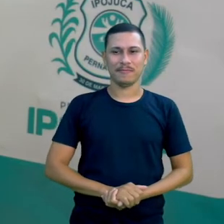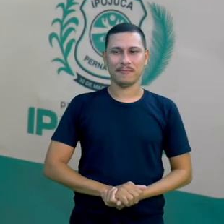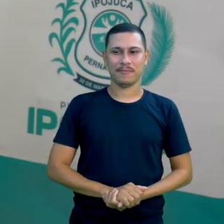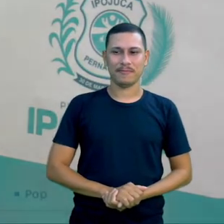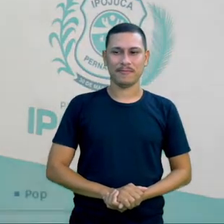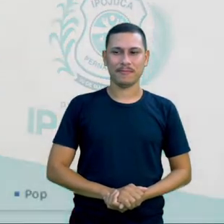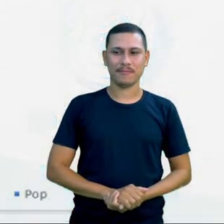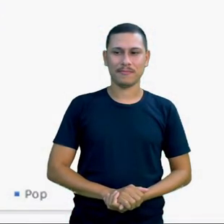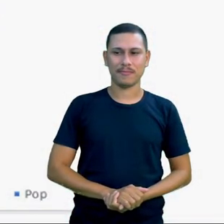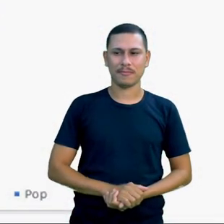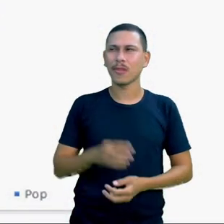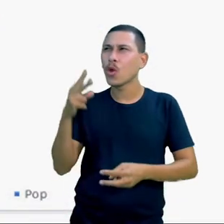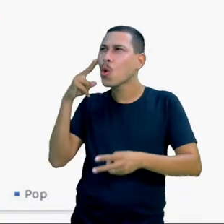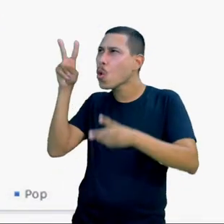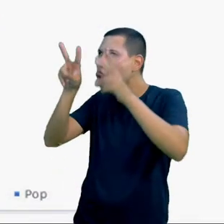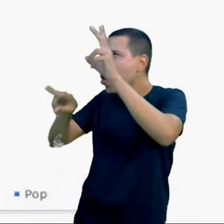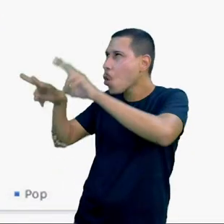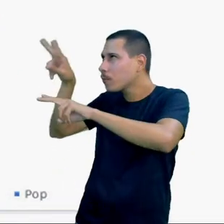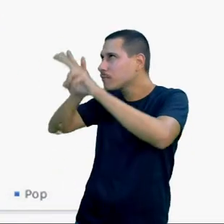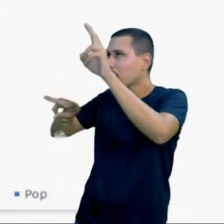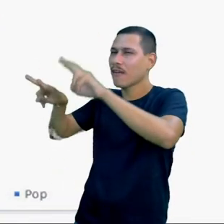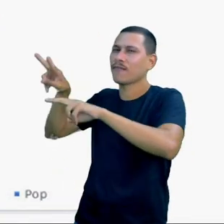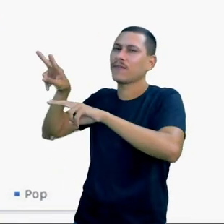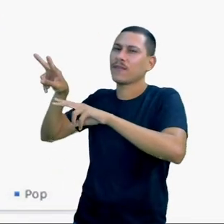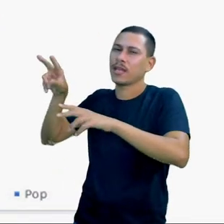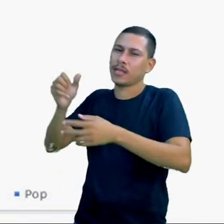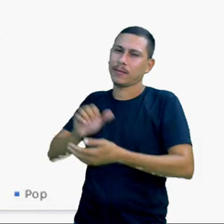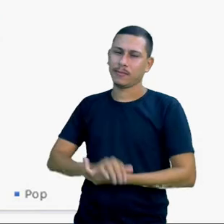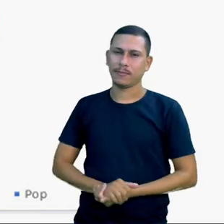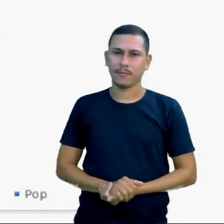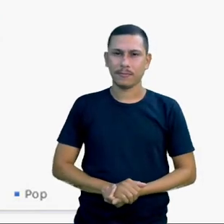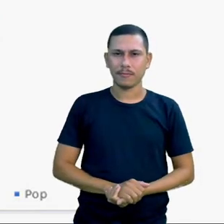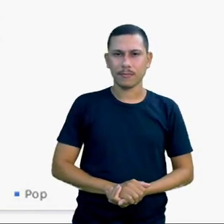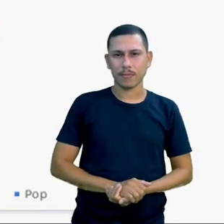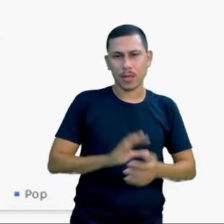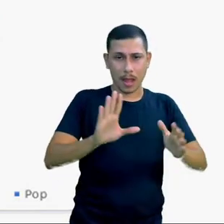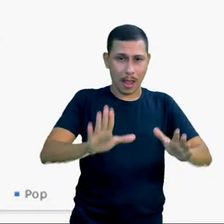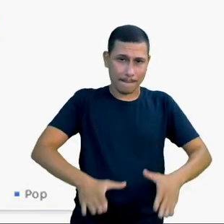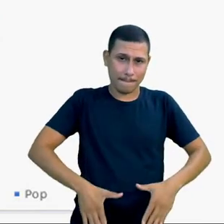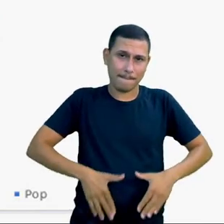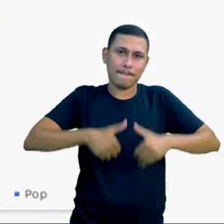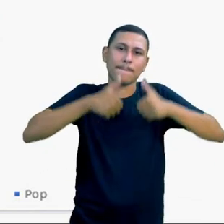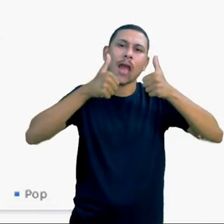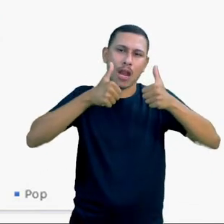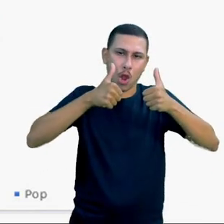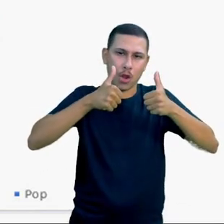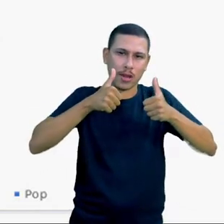lá. Observe aí o top 5 de uma plataforma chamada Spotfree.